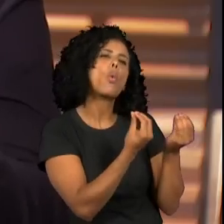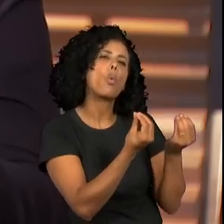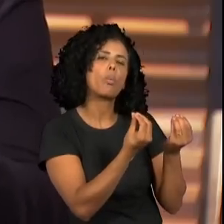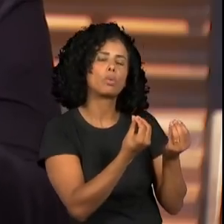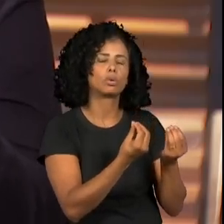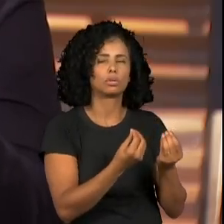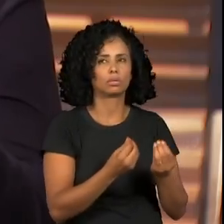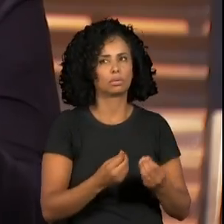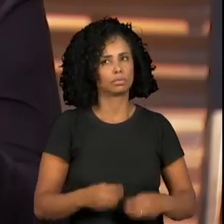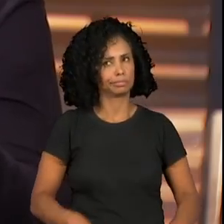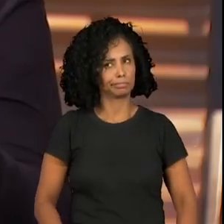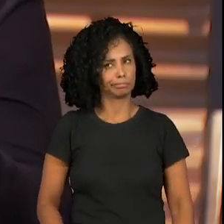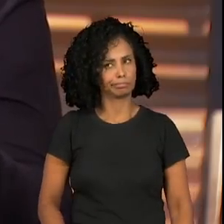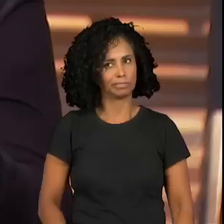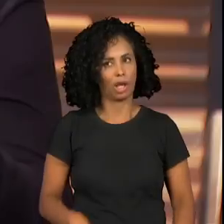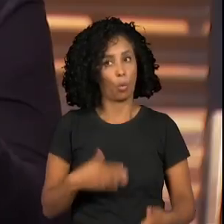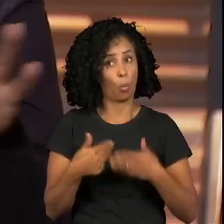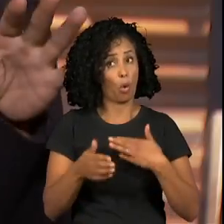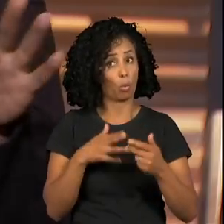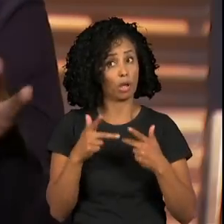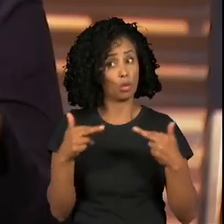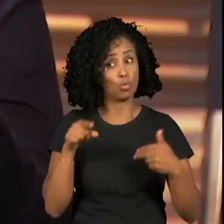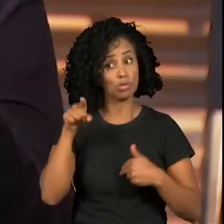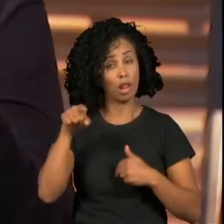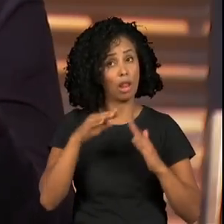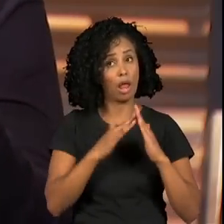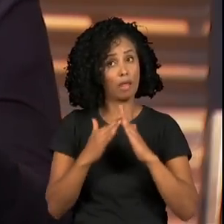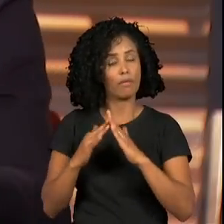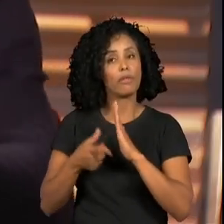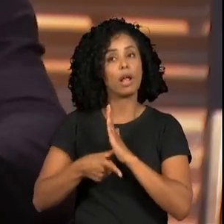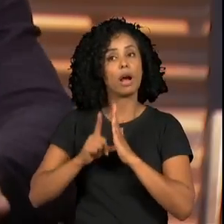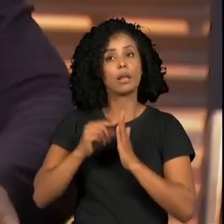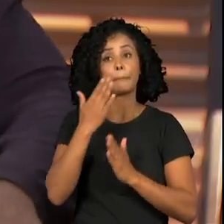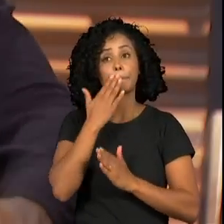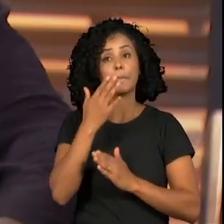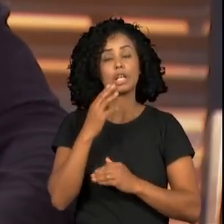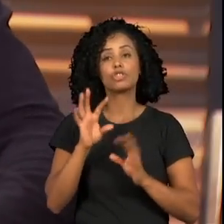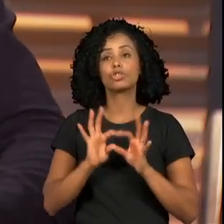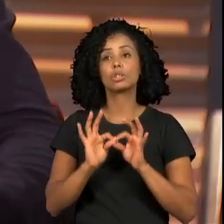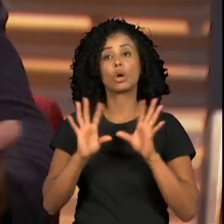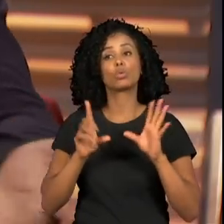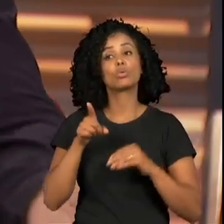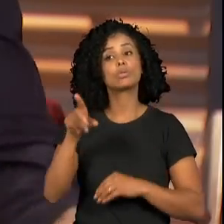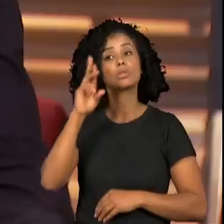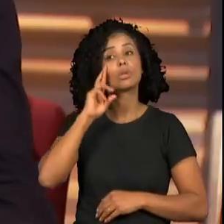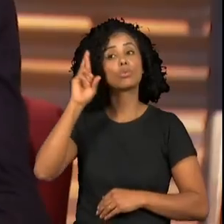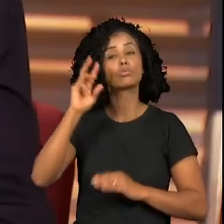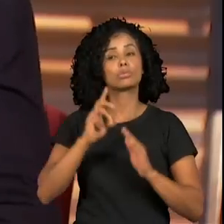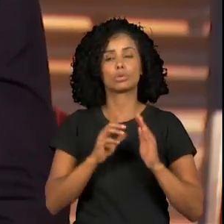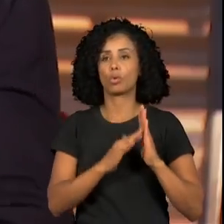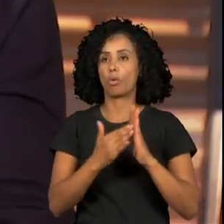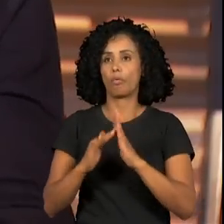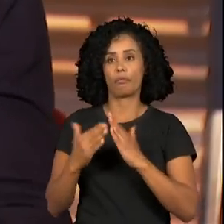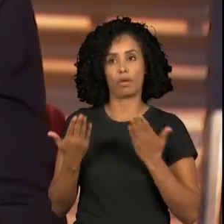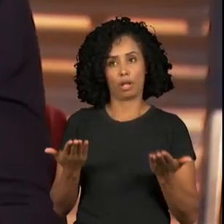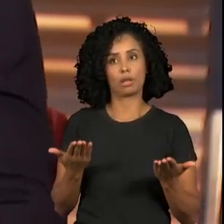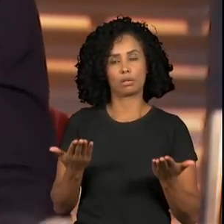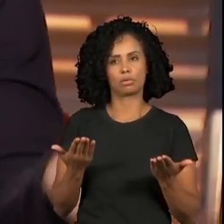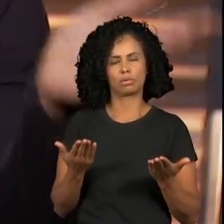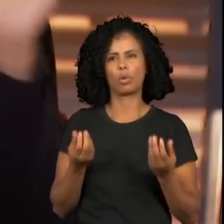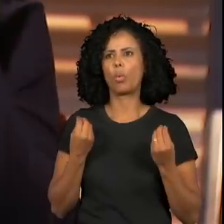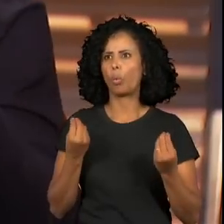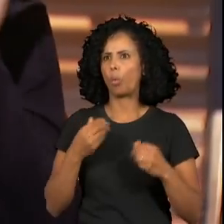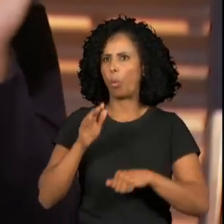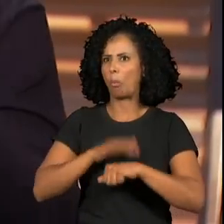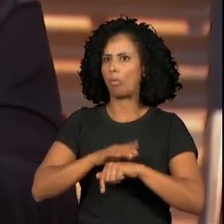qualquer coisa que você faz dentro de favela, você tem que pedir autorização. É uma loucura você chegar e sair fazendo sem pedir a permissão. Aí